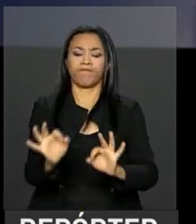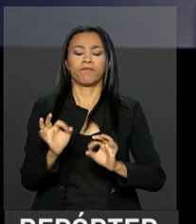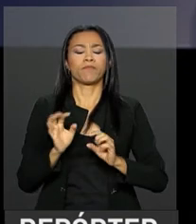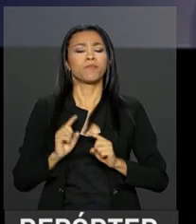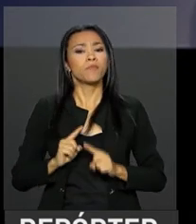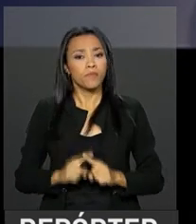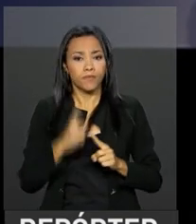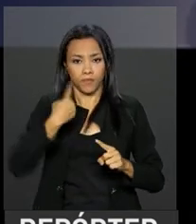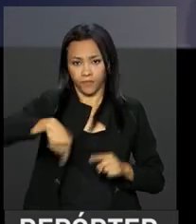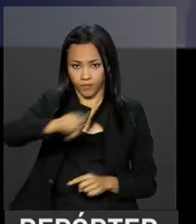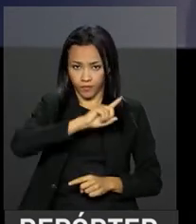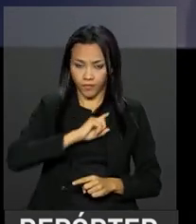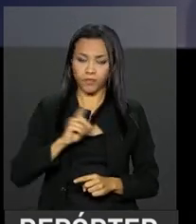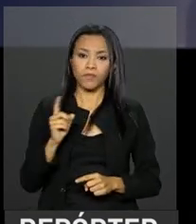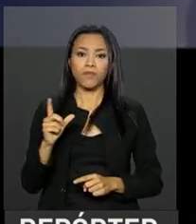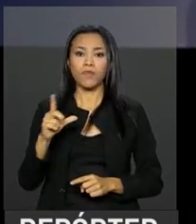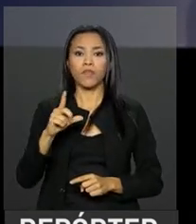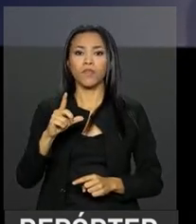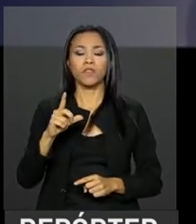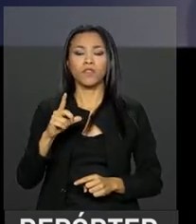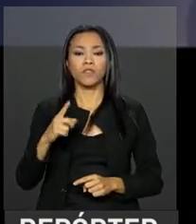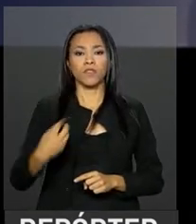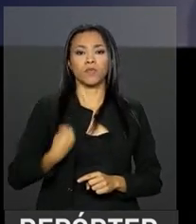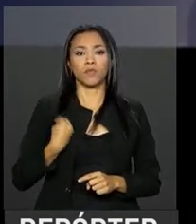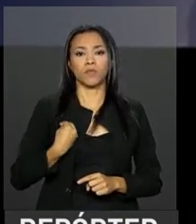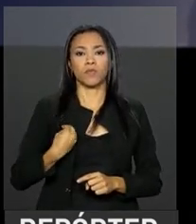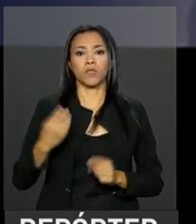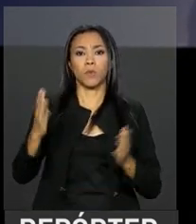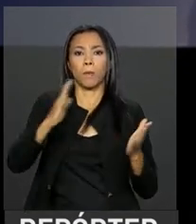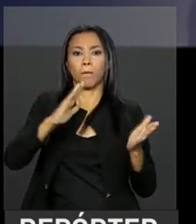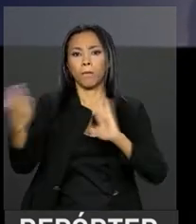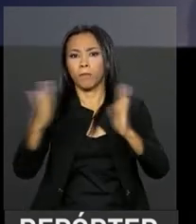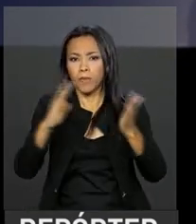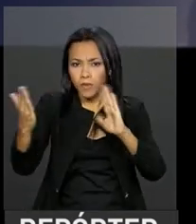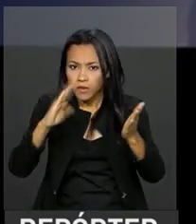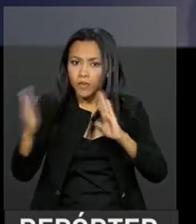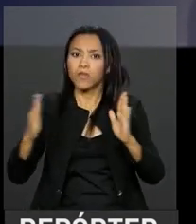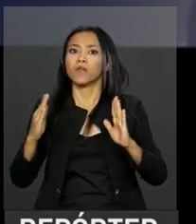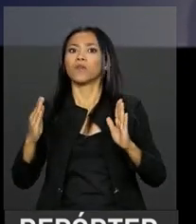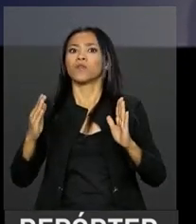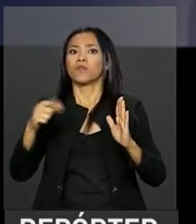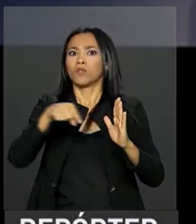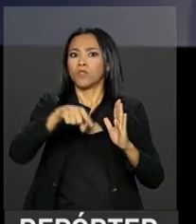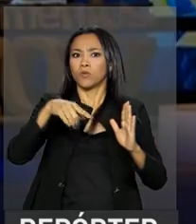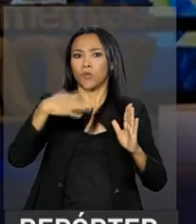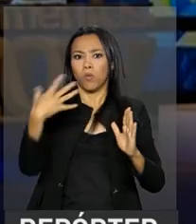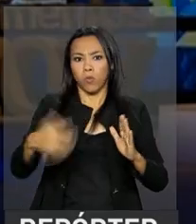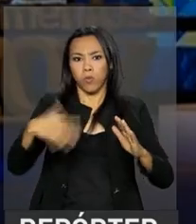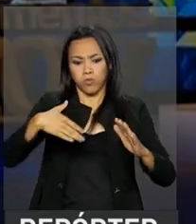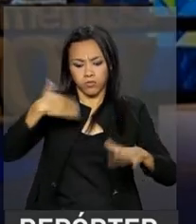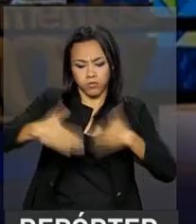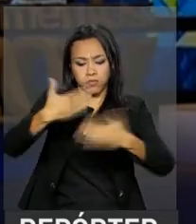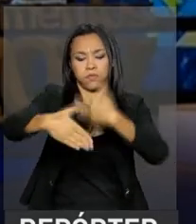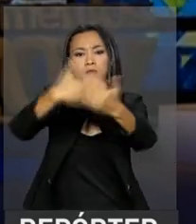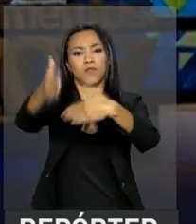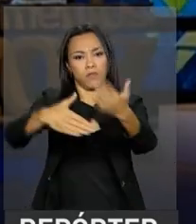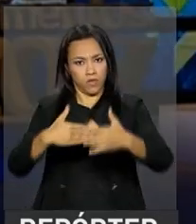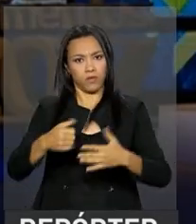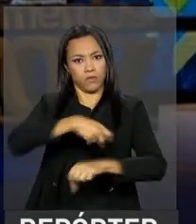porque nós estamos no momento do início de um novo e longo ciclo de crescimento que o Brasil